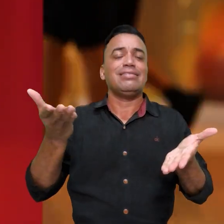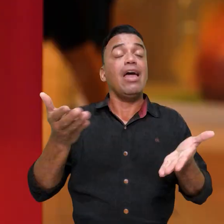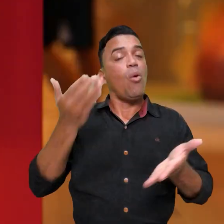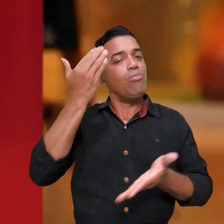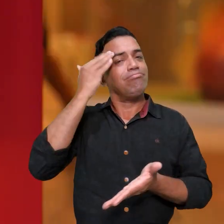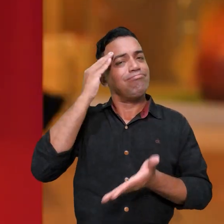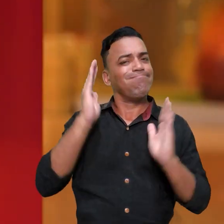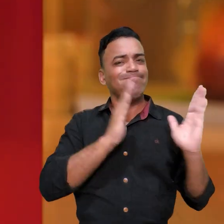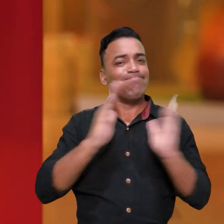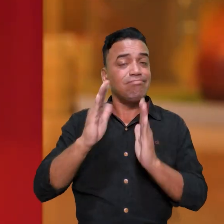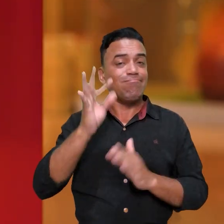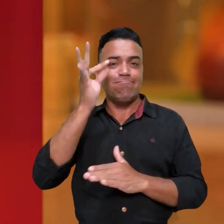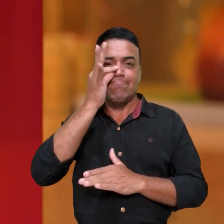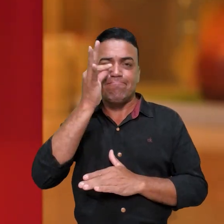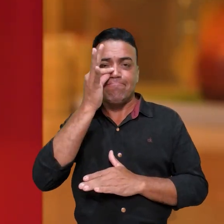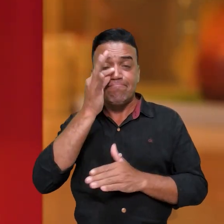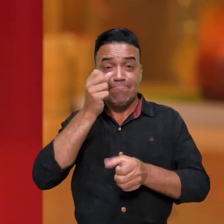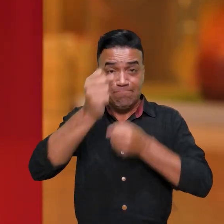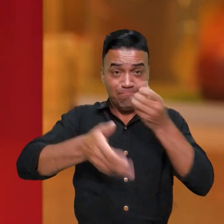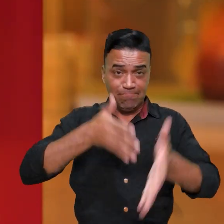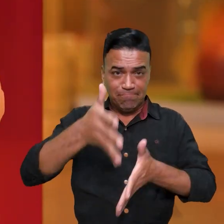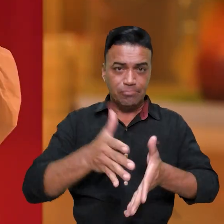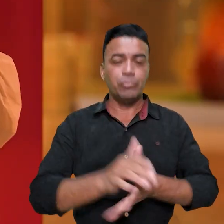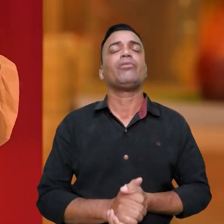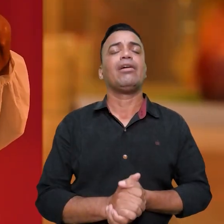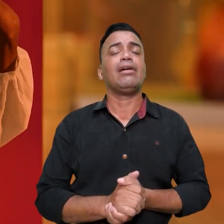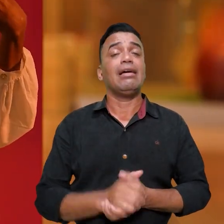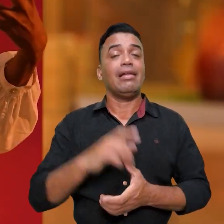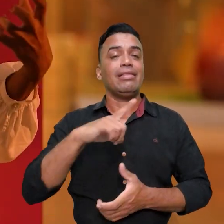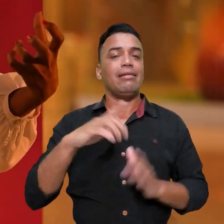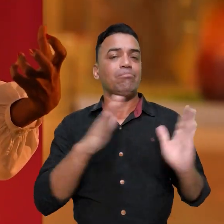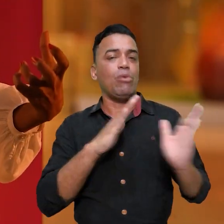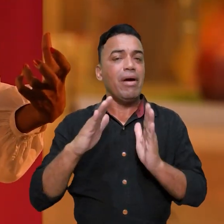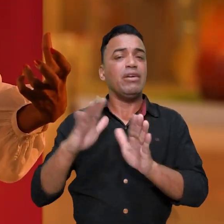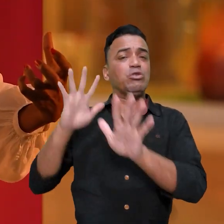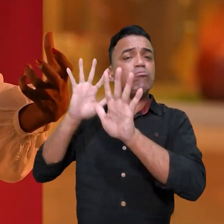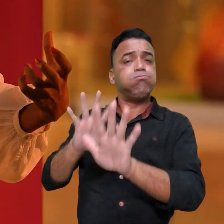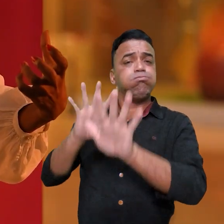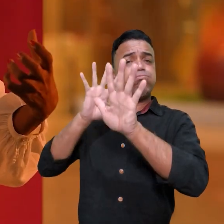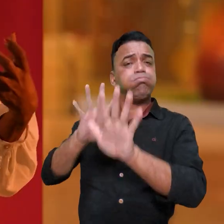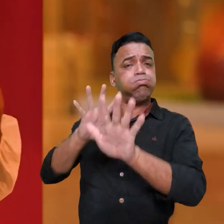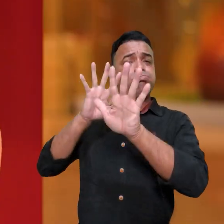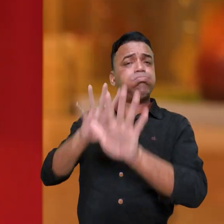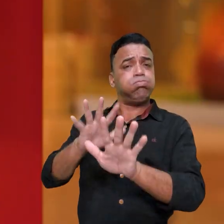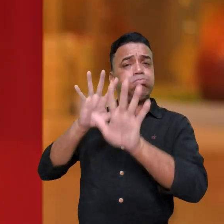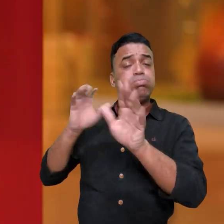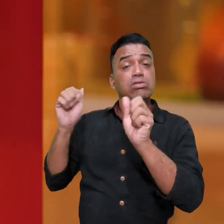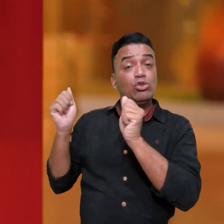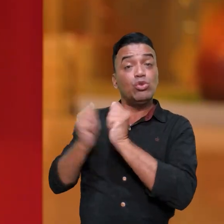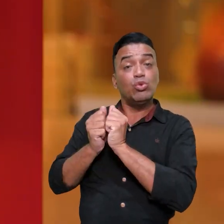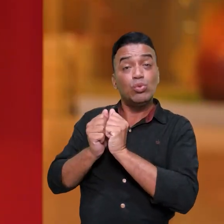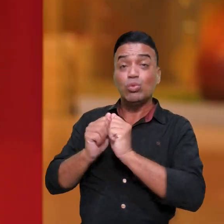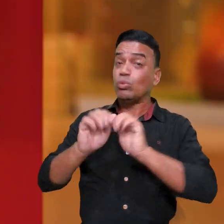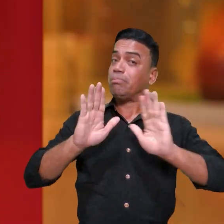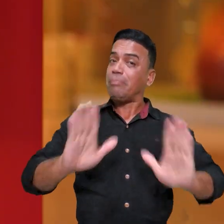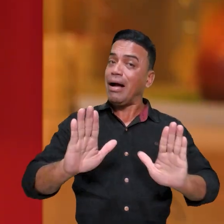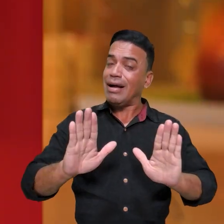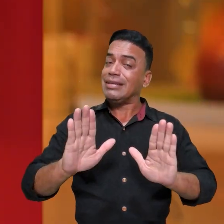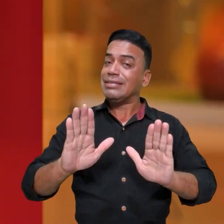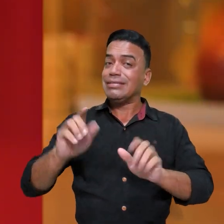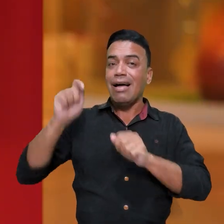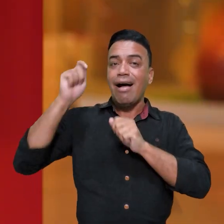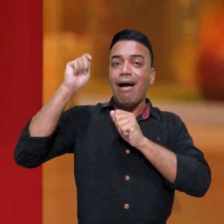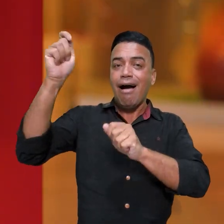nesse momento que Conceição fala. Existe esse momento de marchar junto, mas o